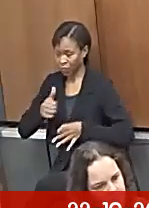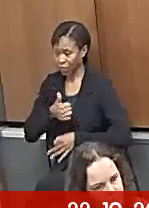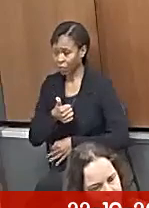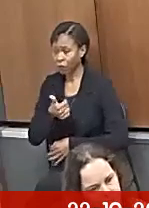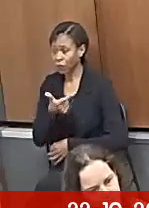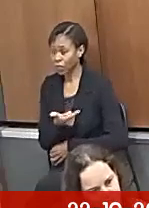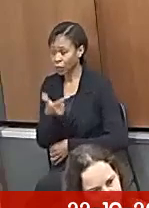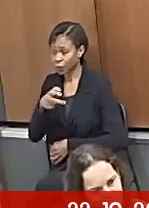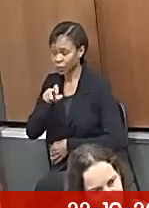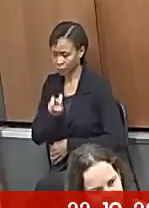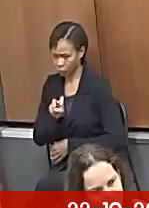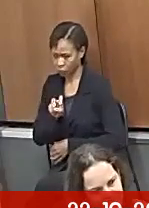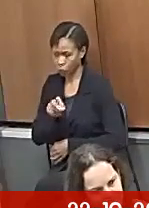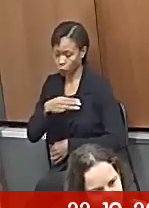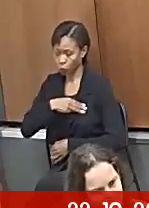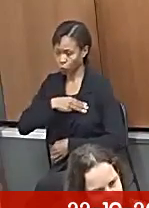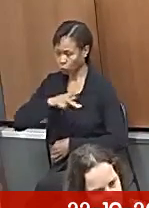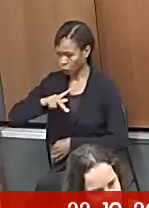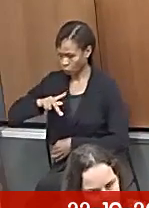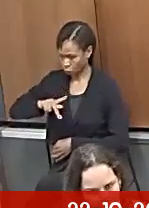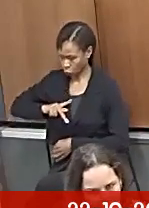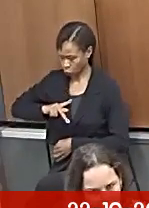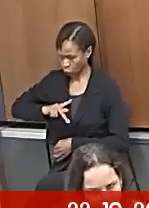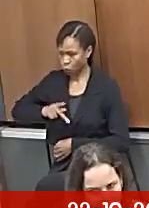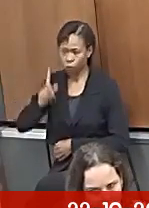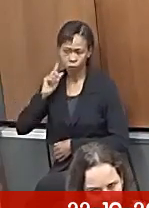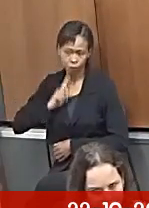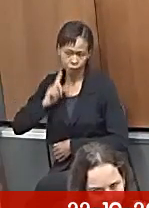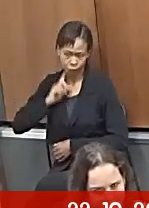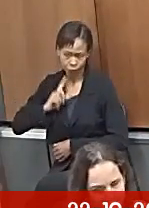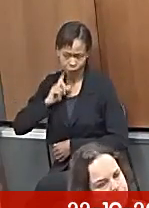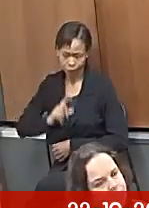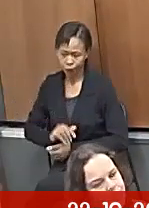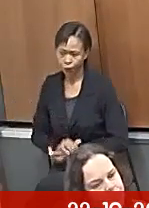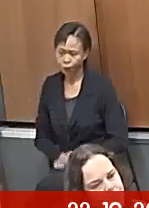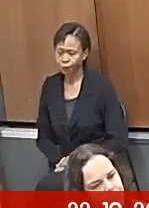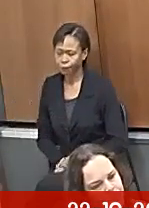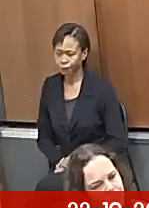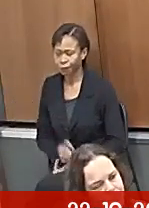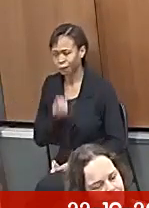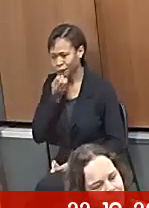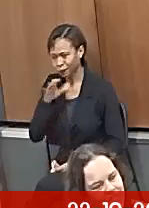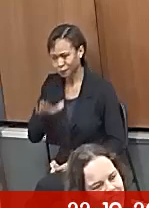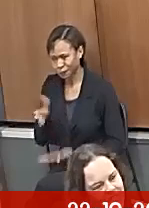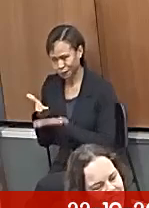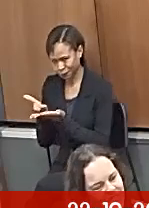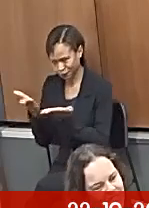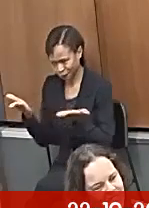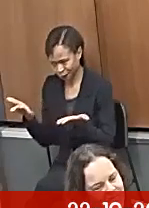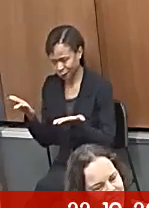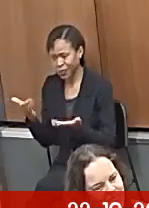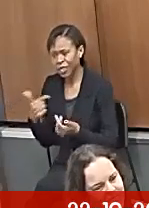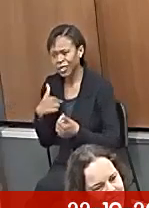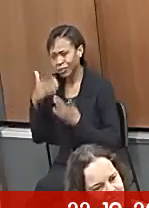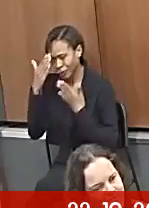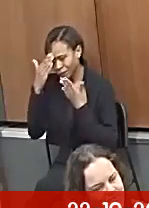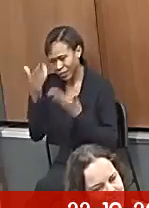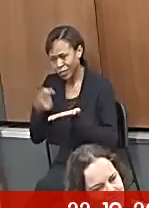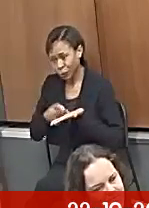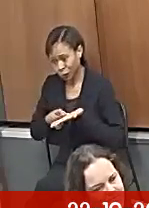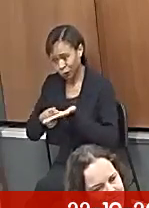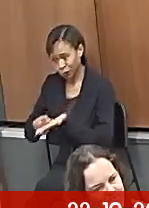da Educação do Ministério Público do Estado de Minas Gerais. Boa tarde a todos. Eu agradeço o